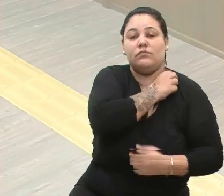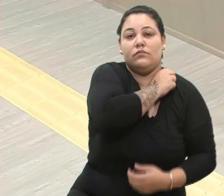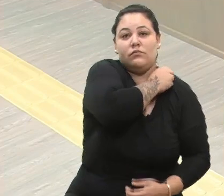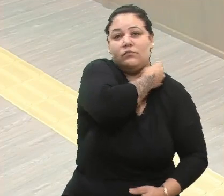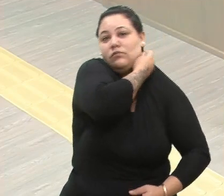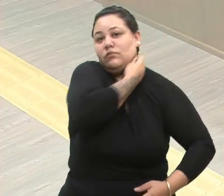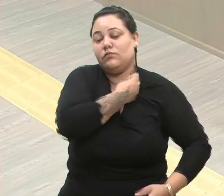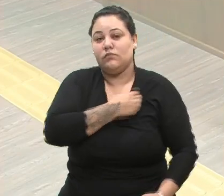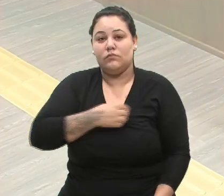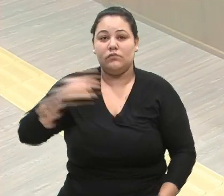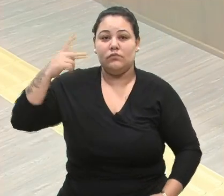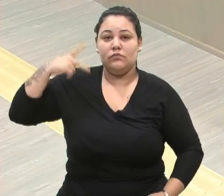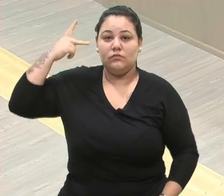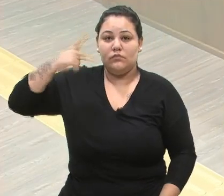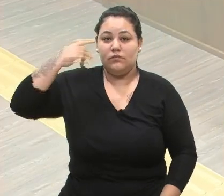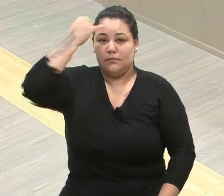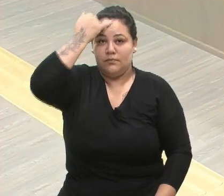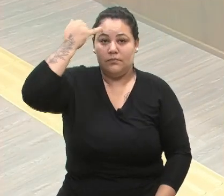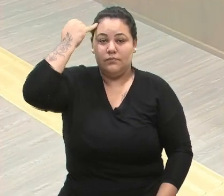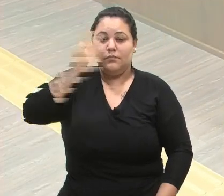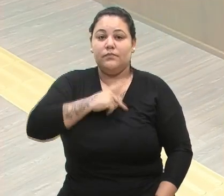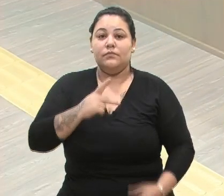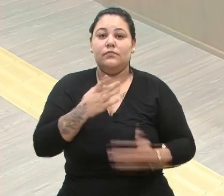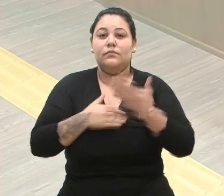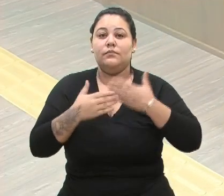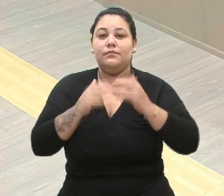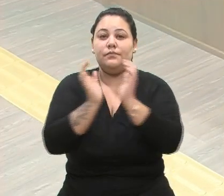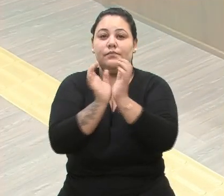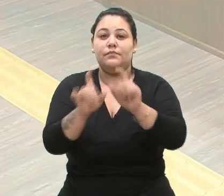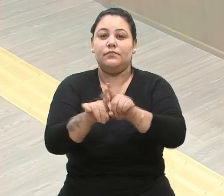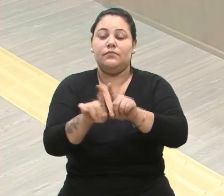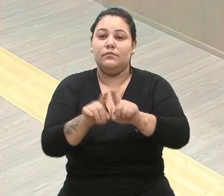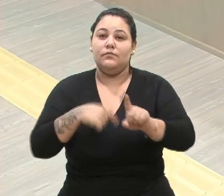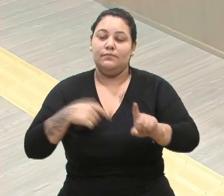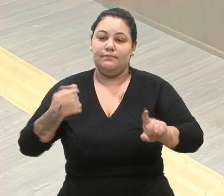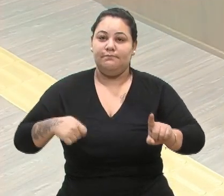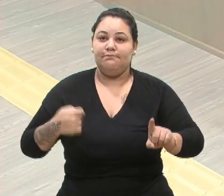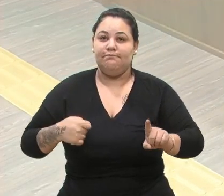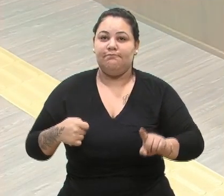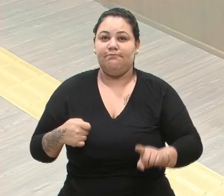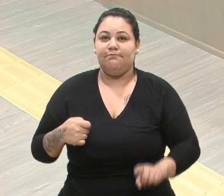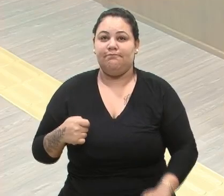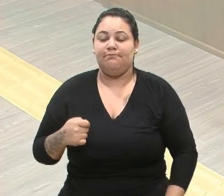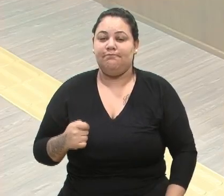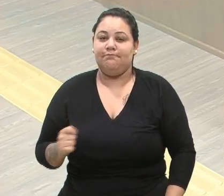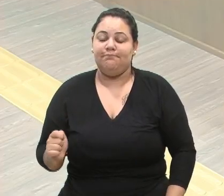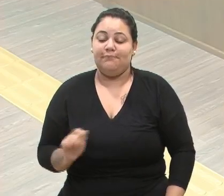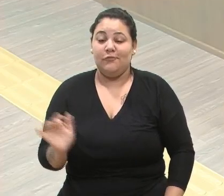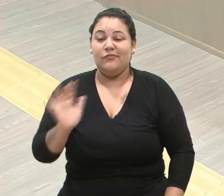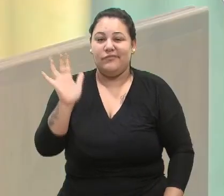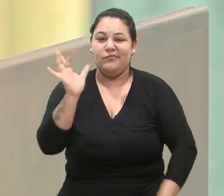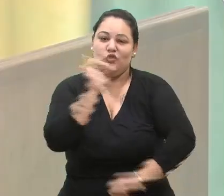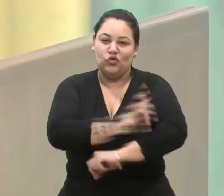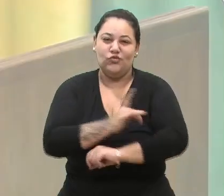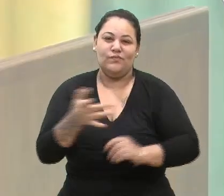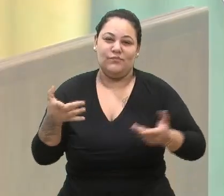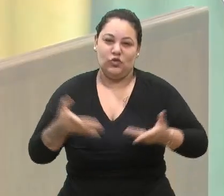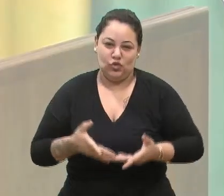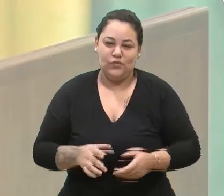Senhora presidente, nobres colegas, preciso valorizar o dia de hoje,